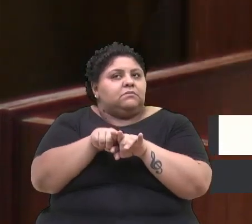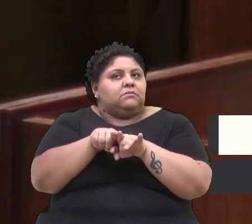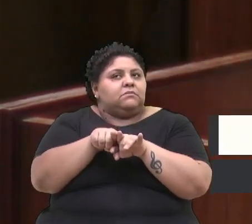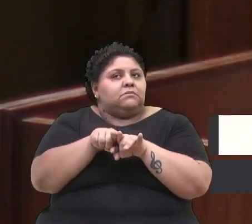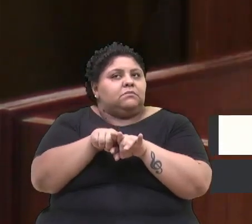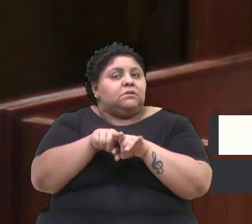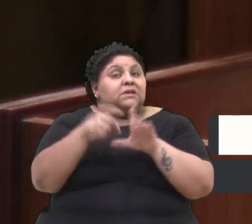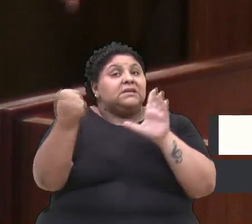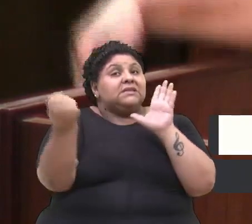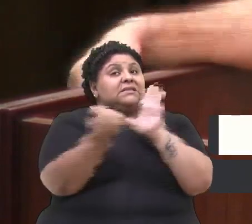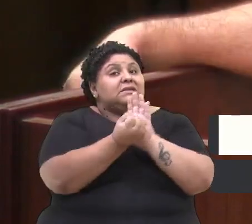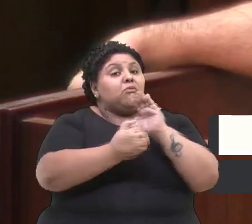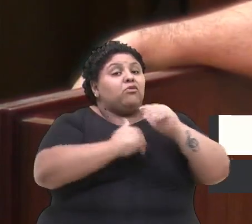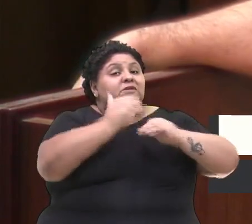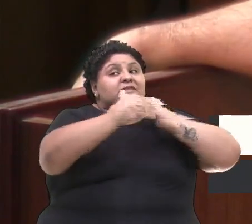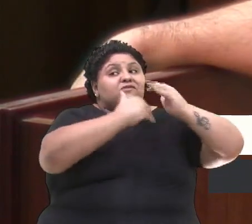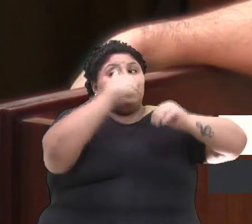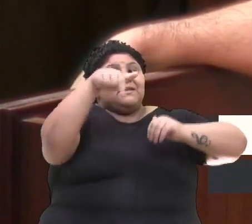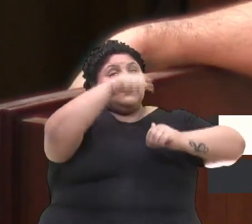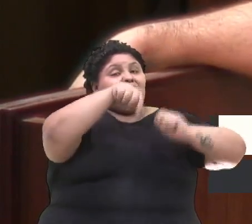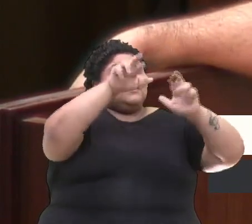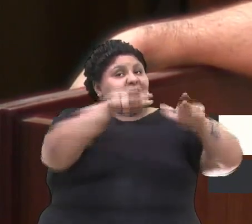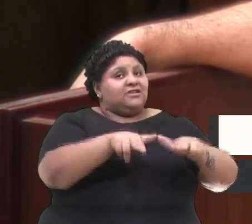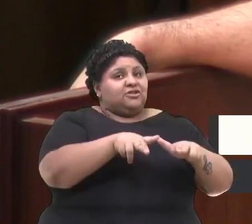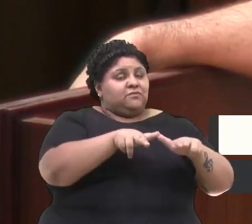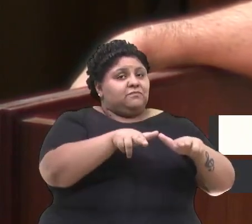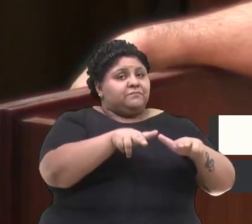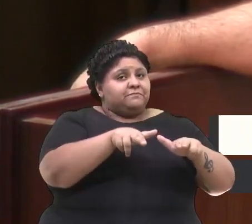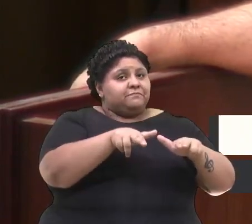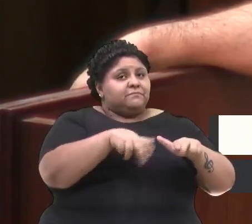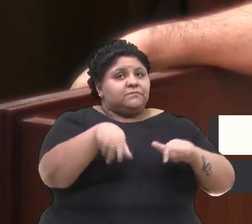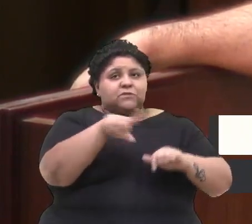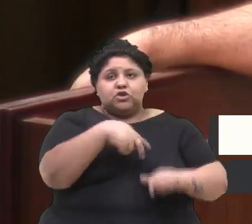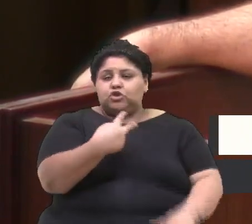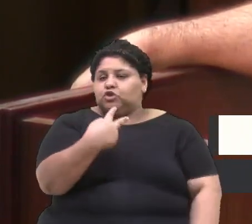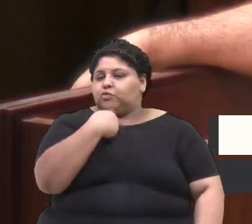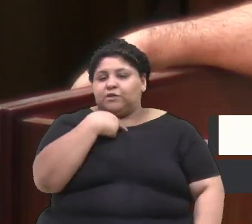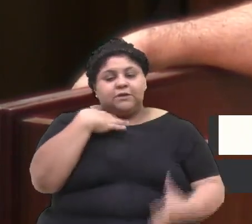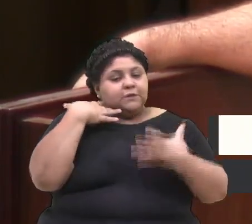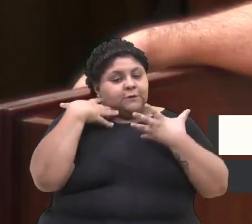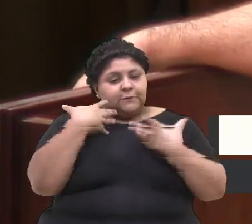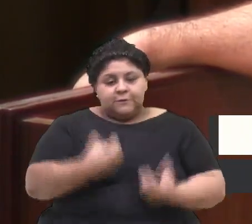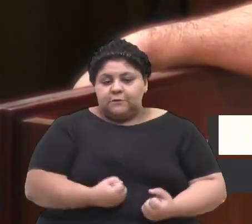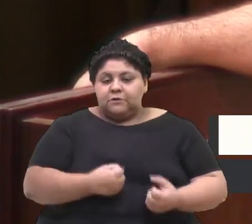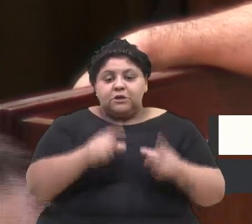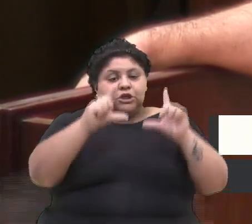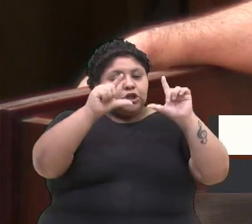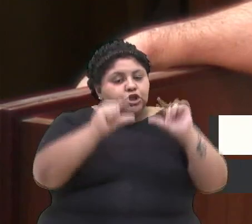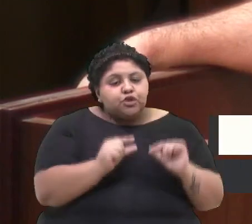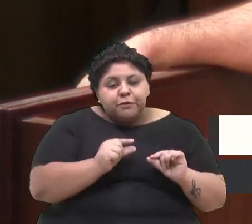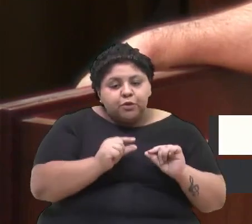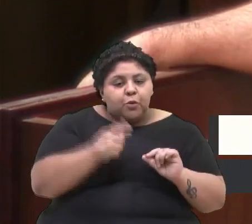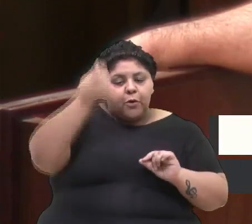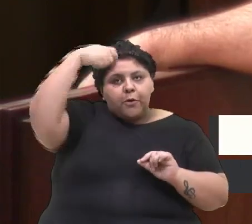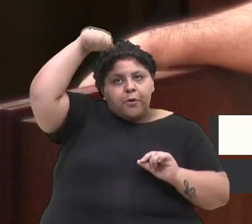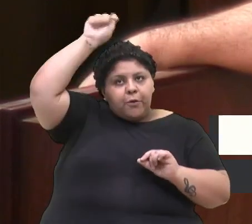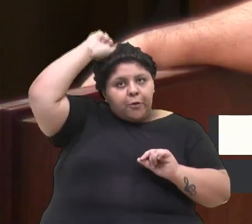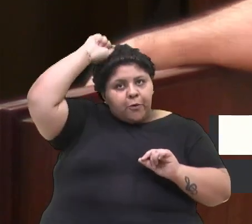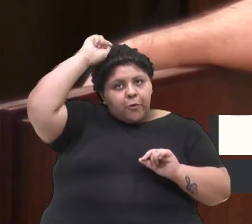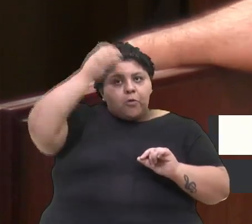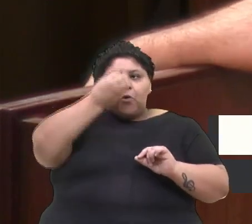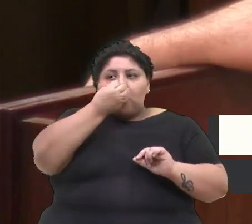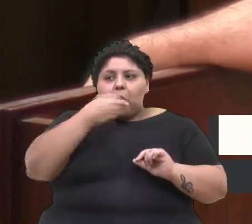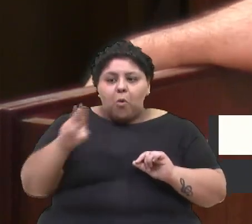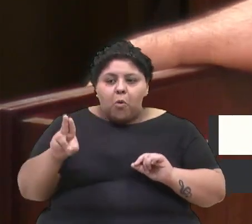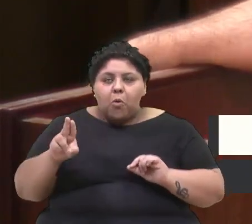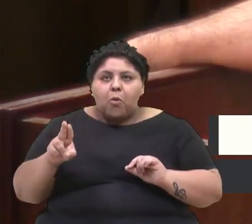de desenvolvimento da nossa região. Nós não podemos admitir que sucateiem a nossa universidade, ou estão deixando sucatear